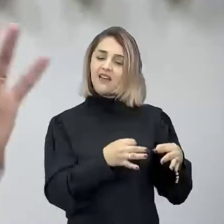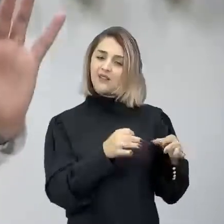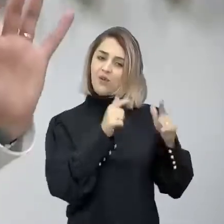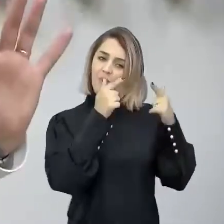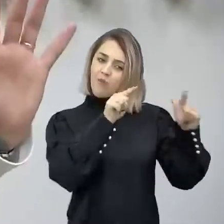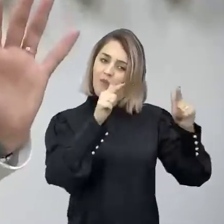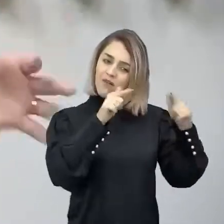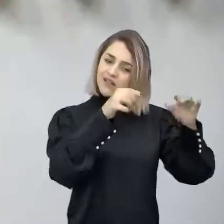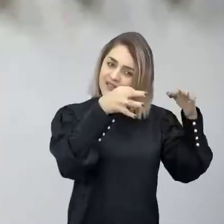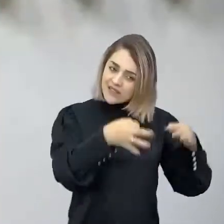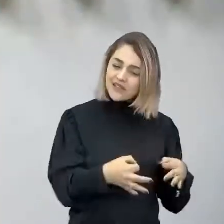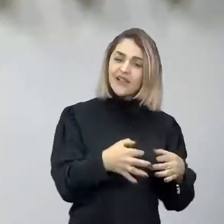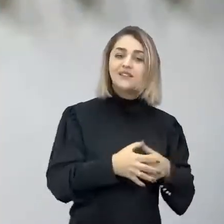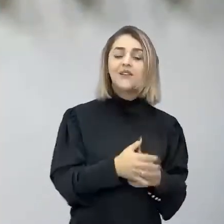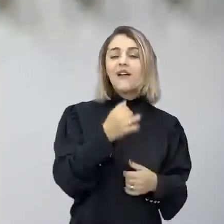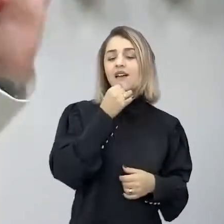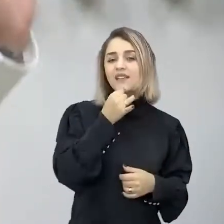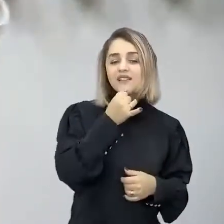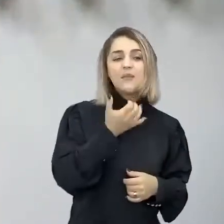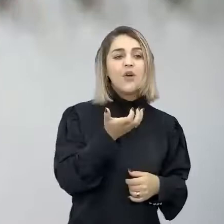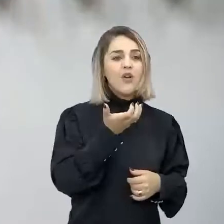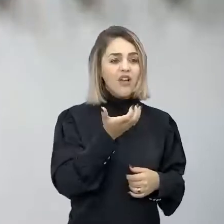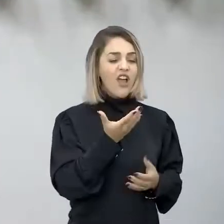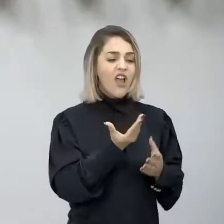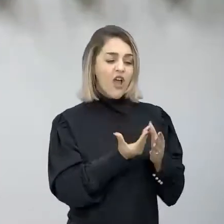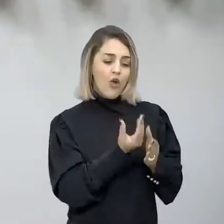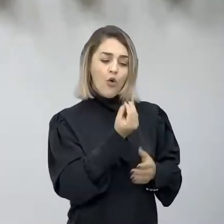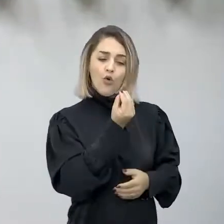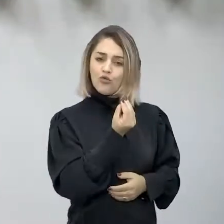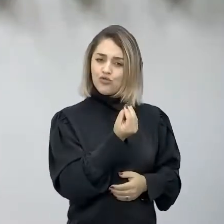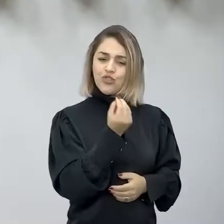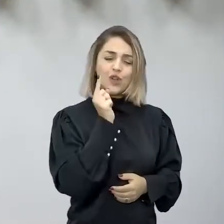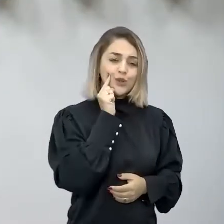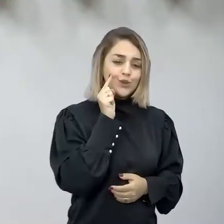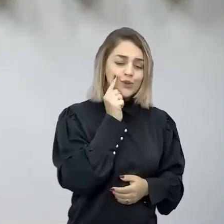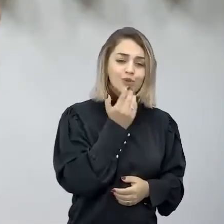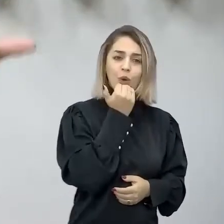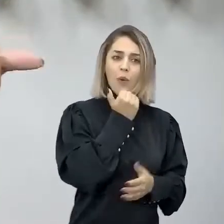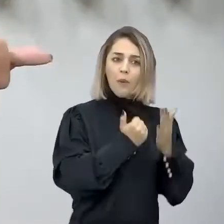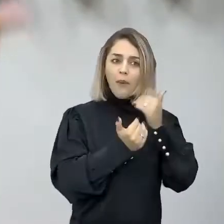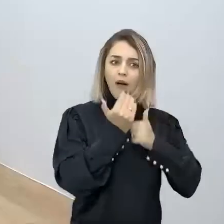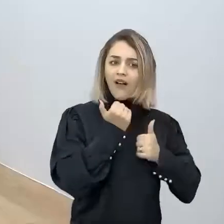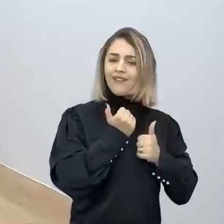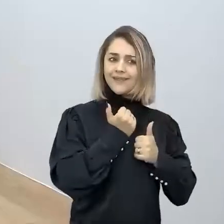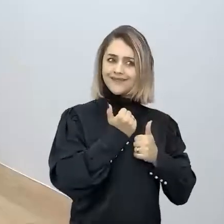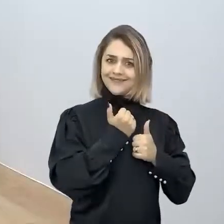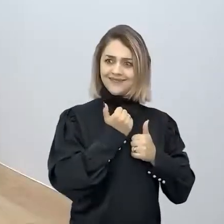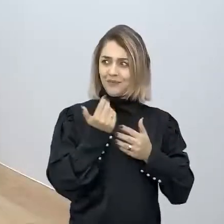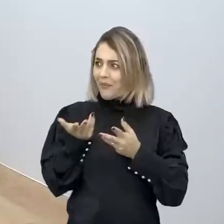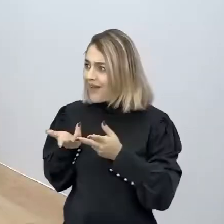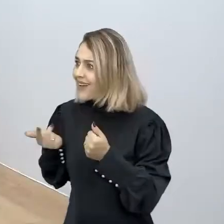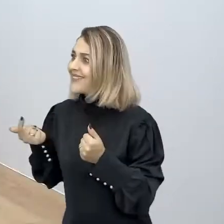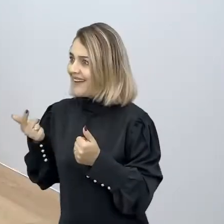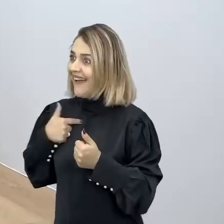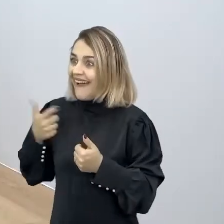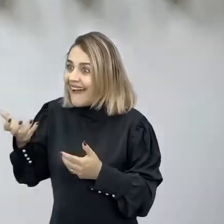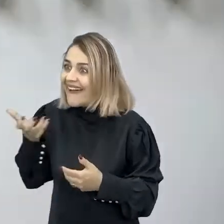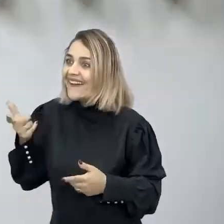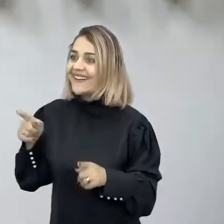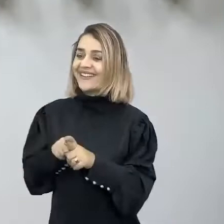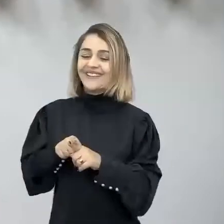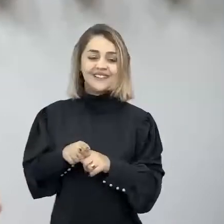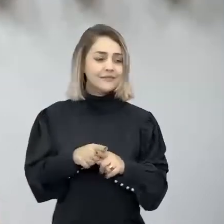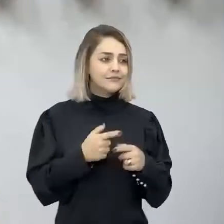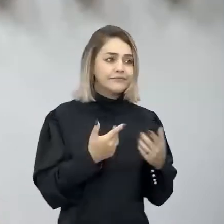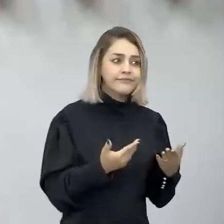fazer um manifesto que eu quero comer coxinha todos os dias. Maravilha, gostoso, quero. E aí? Não Qual mal Não